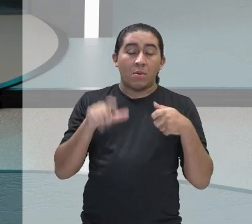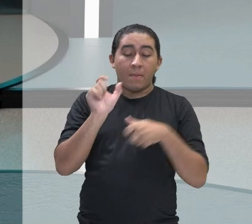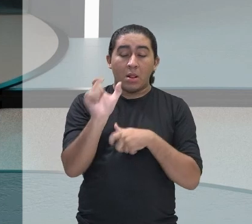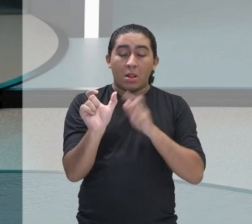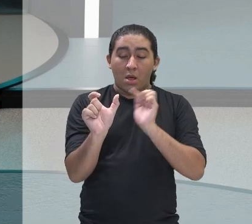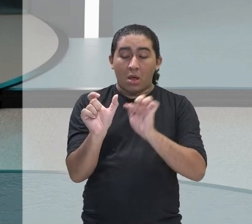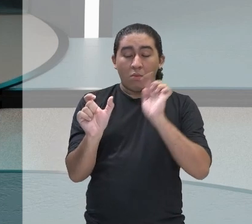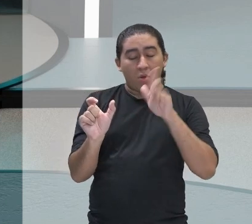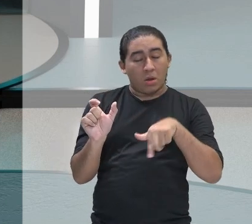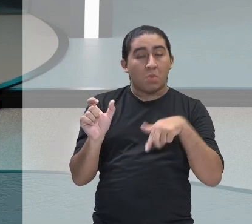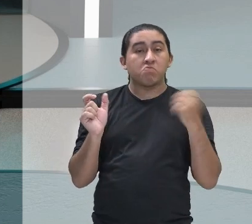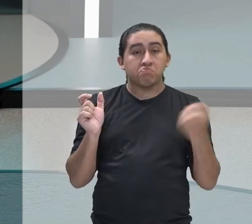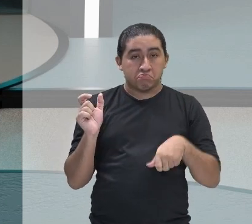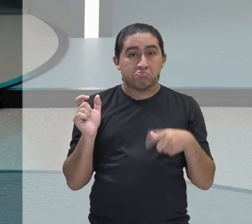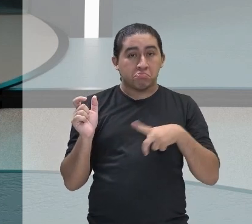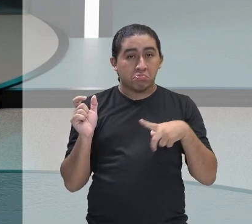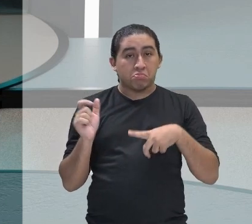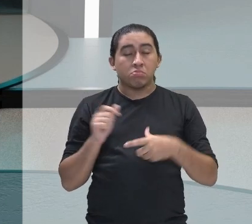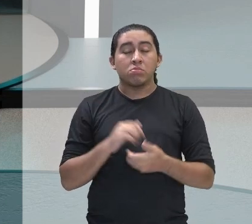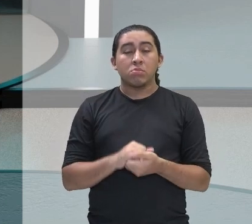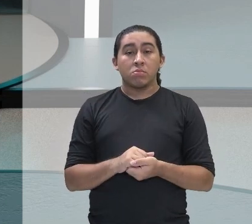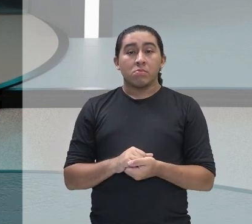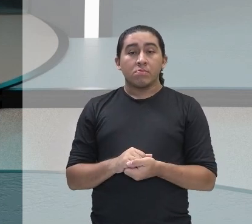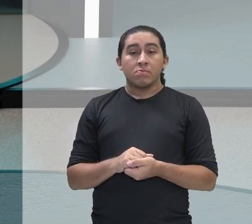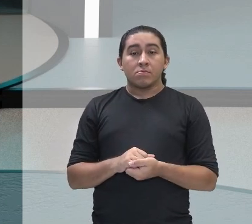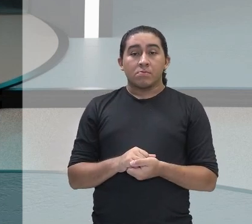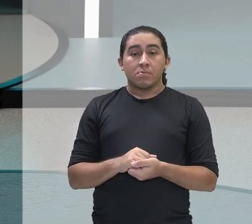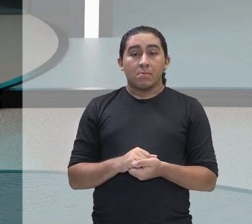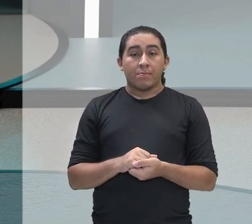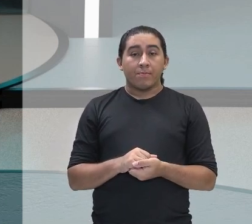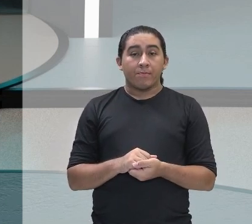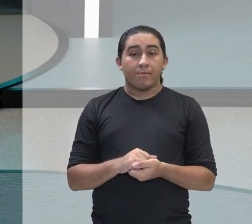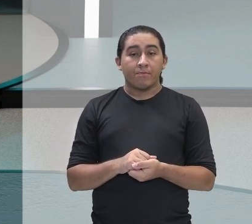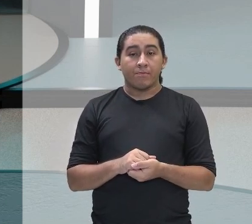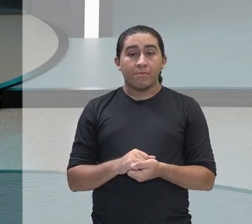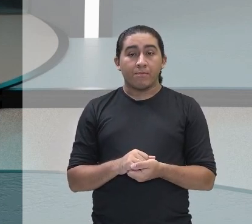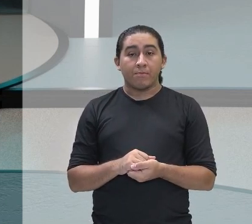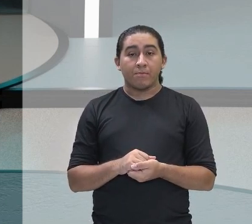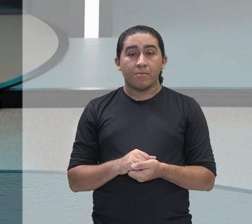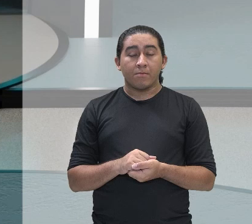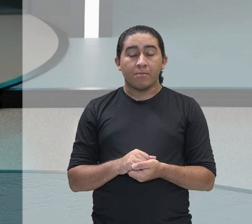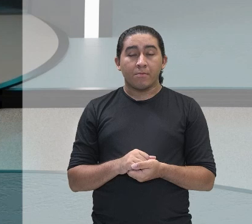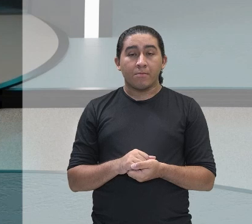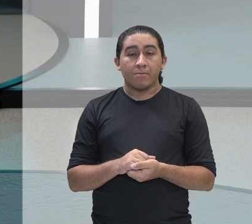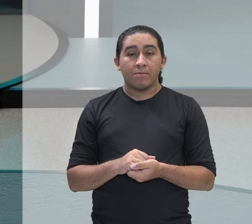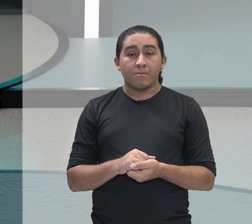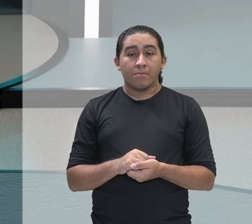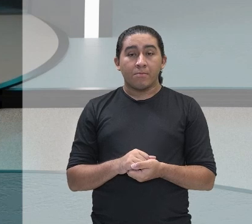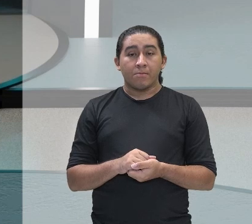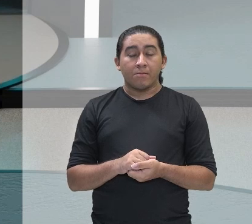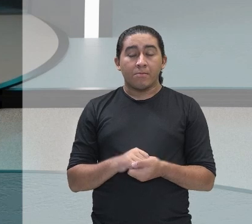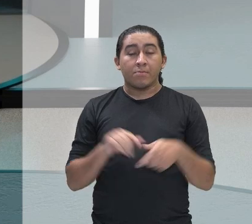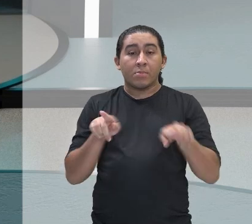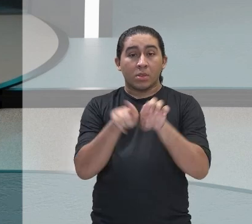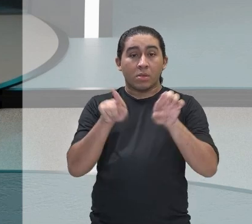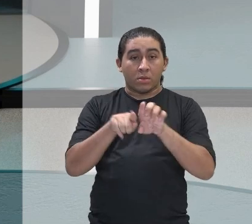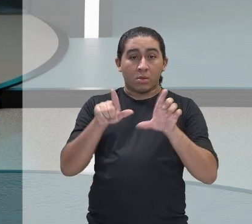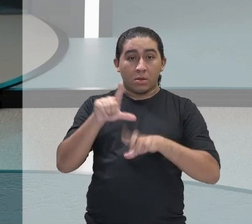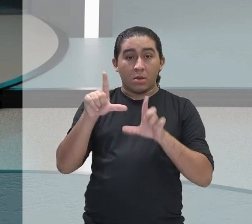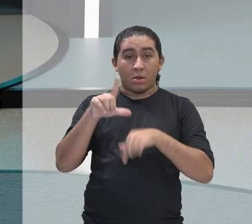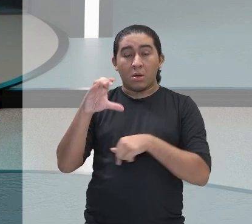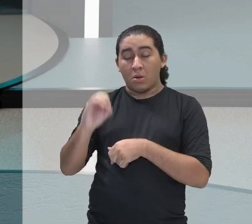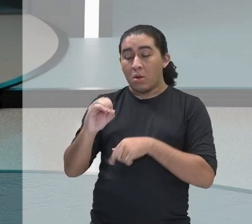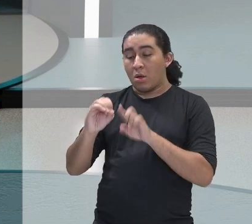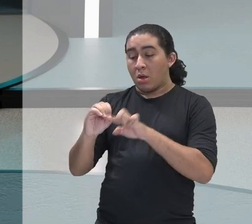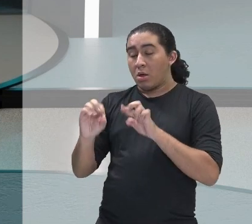de pernas, né? O S, e o O, que foi para longo, né?